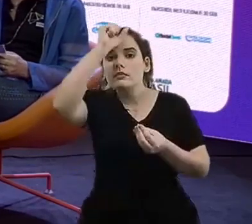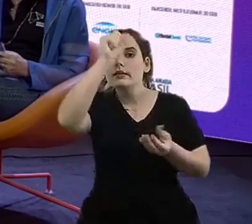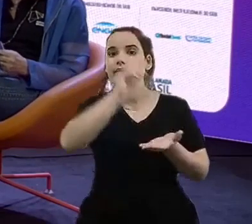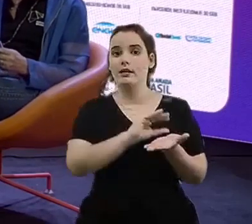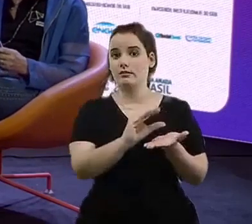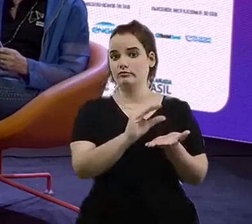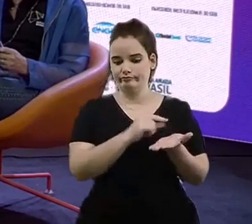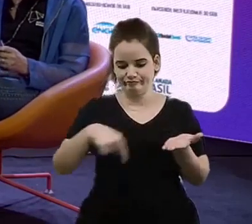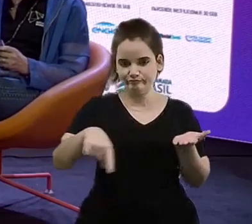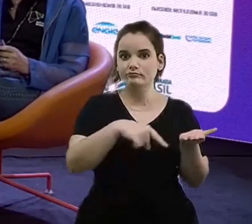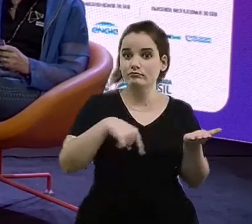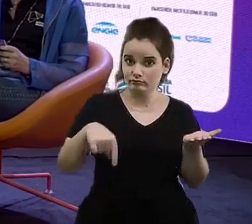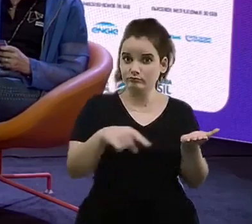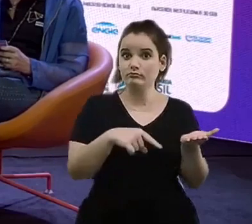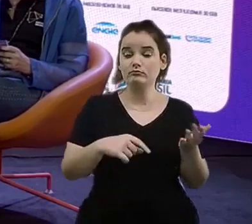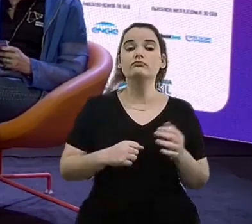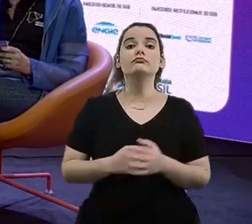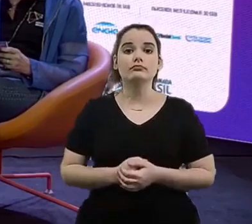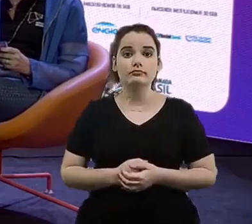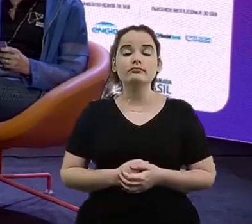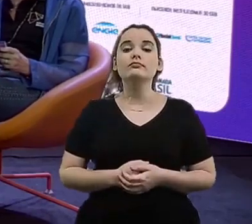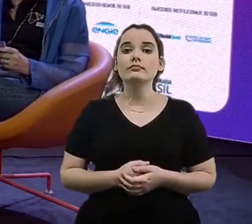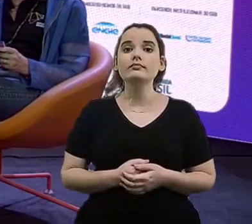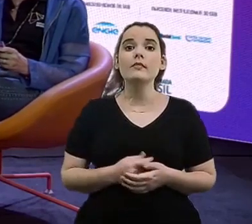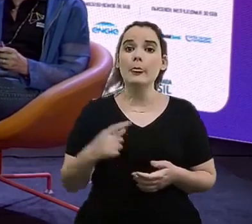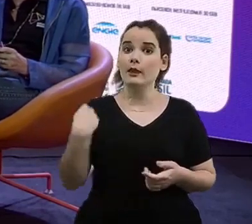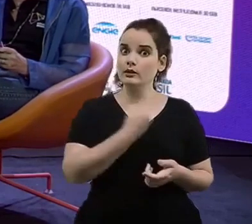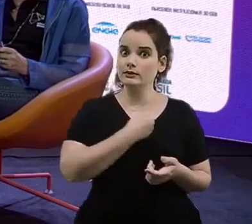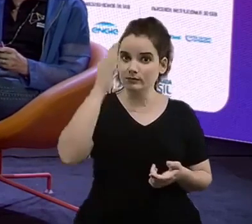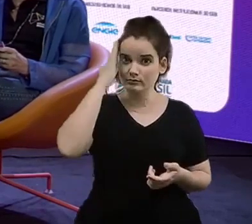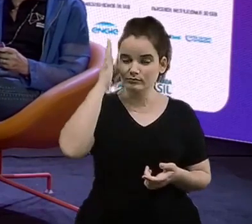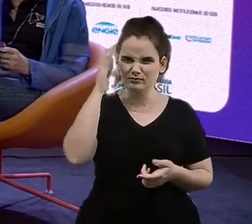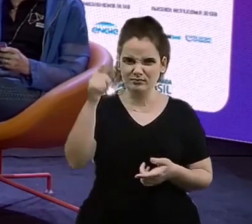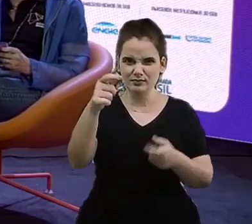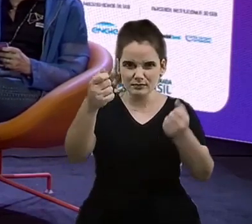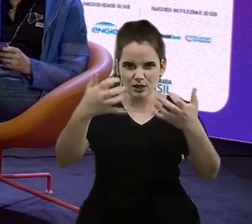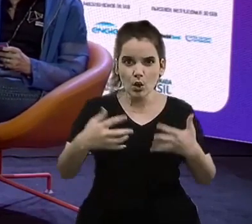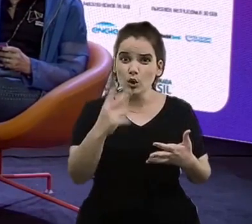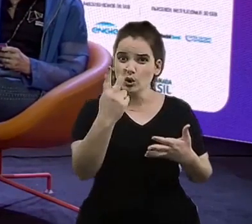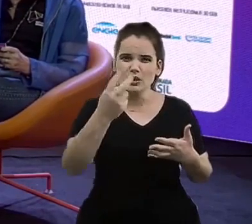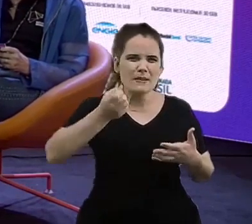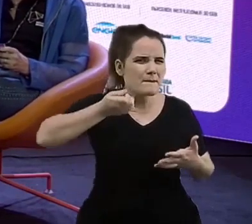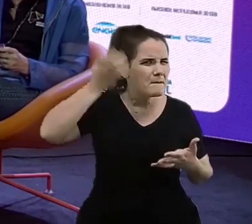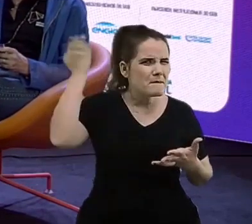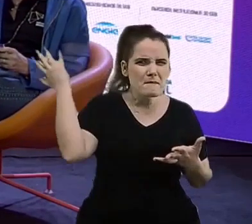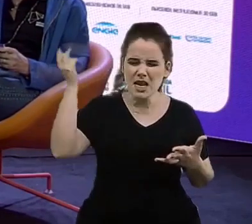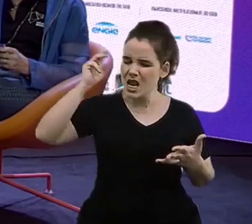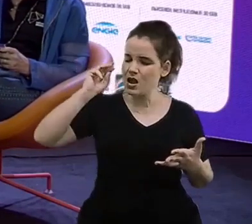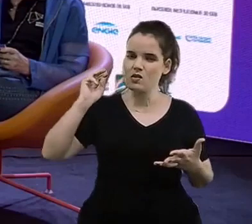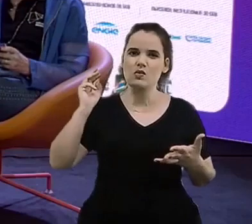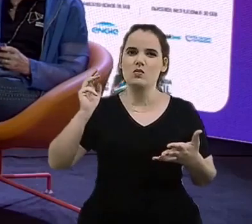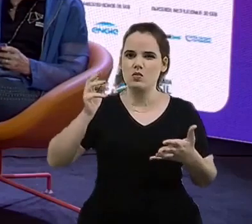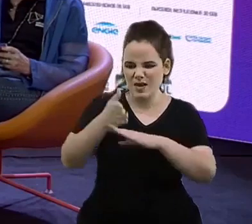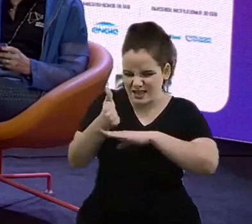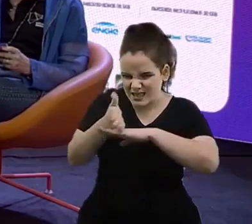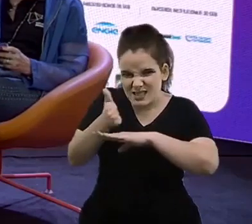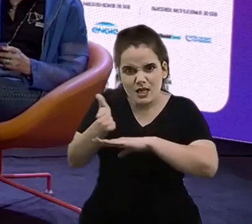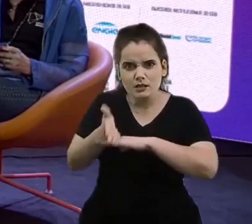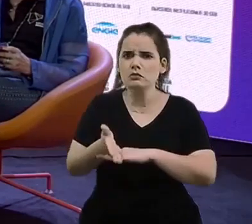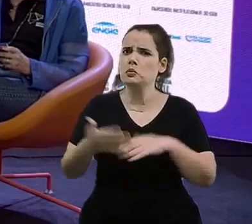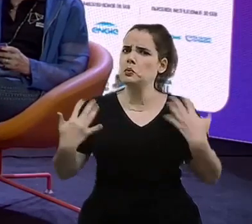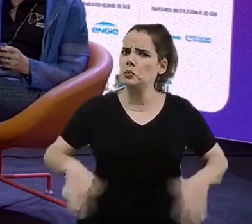dessa quantidade de acessos, 2 milhões de acessos, que, como você falou, e também dos gestores internos, né,